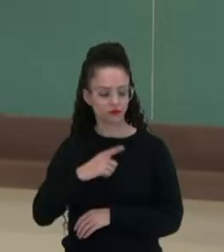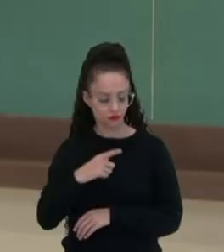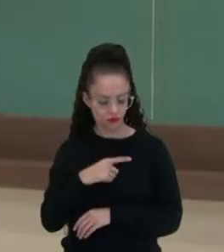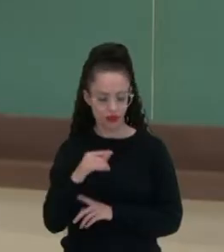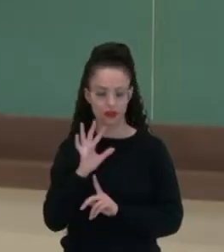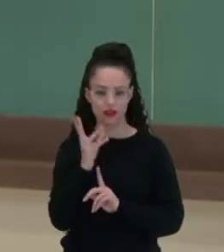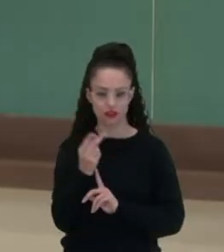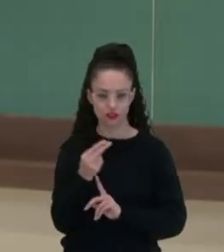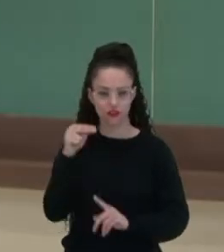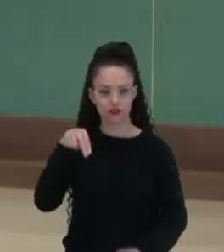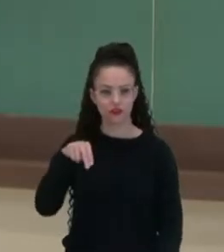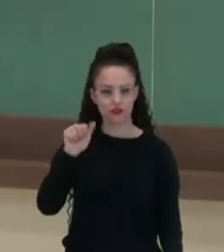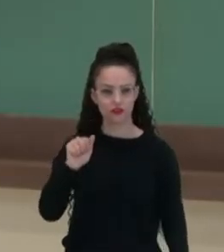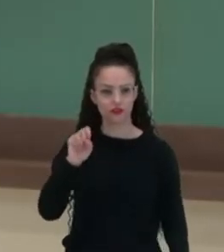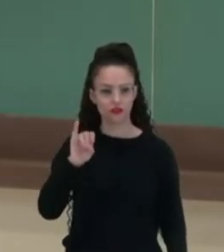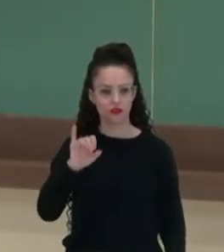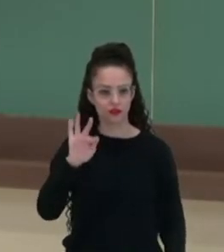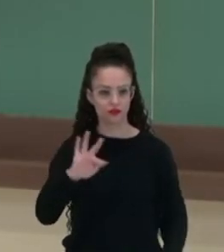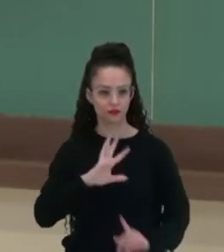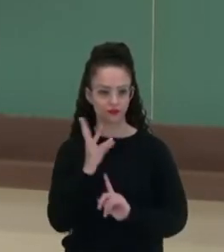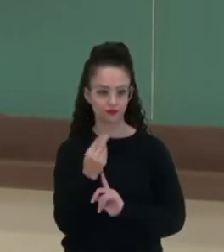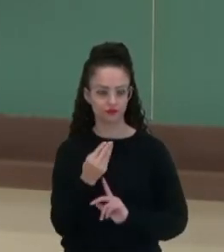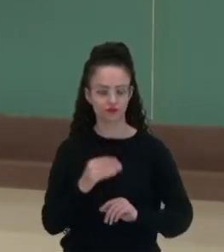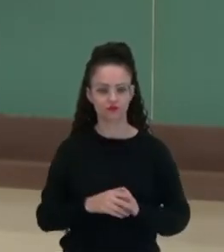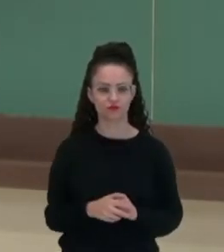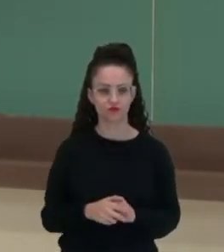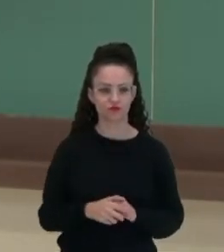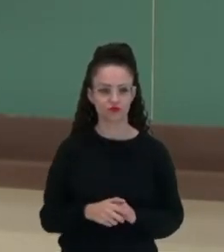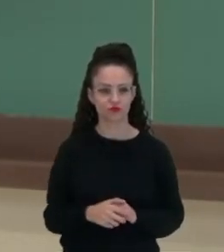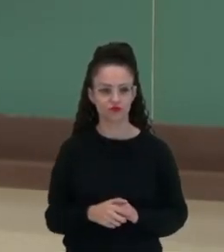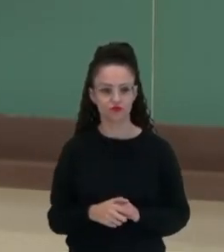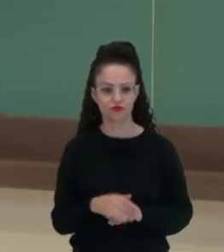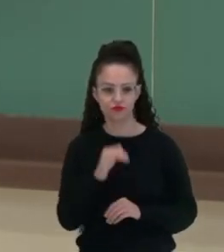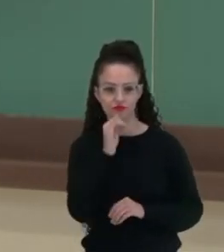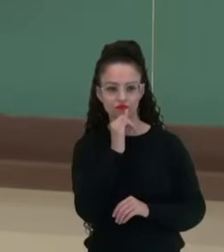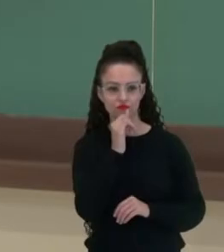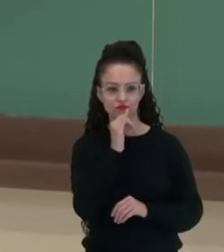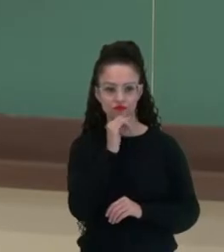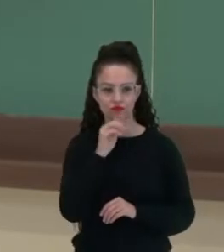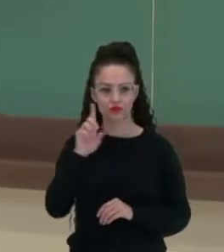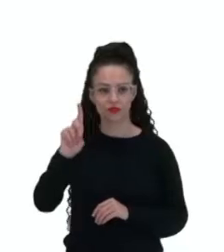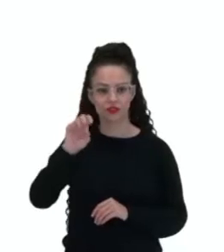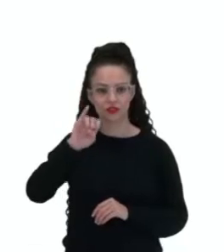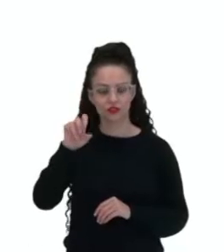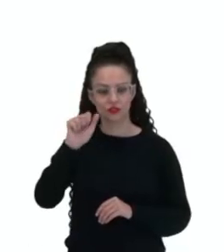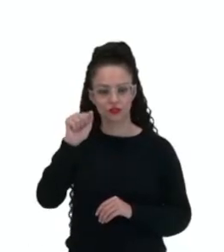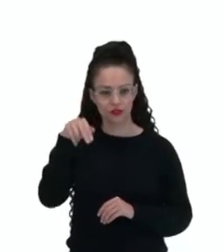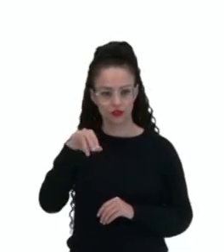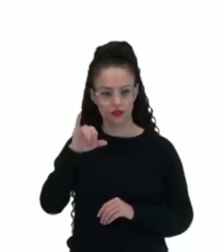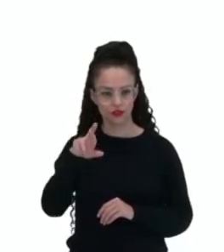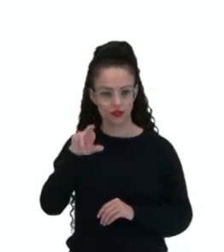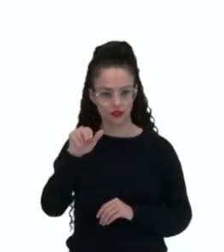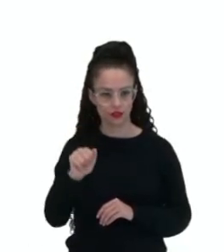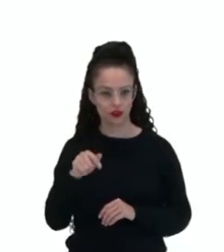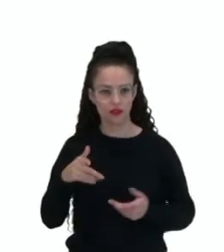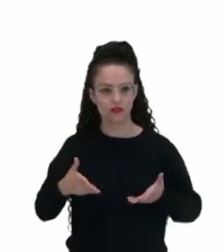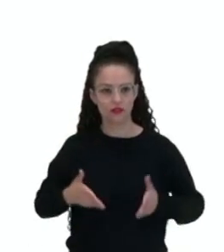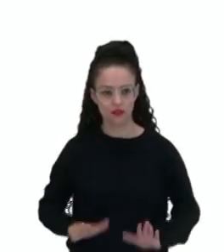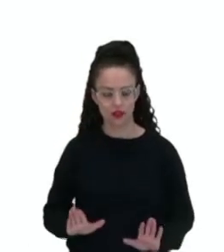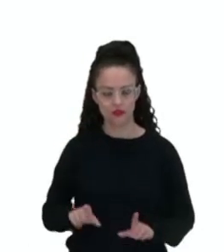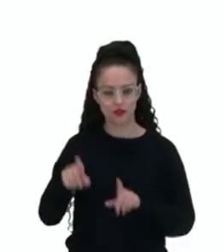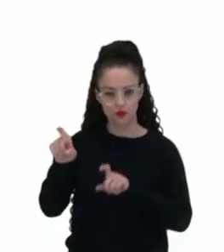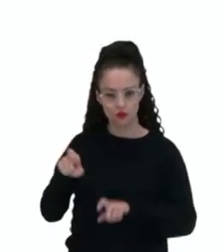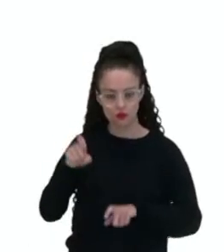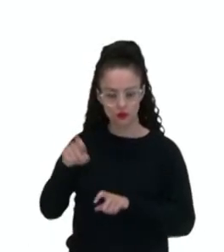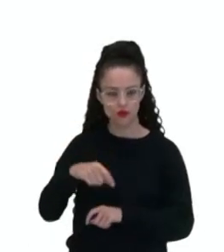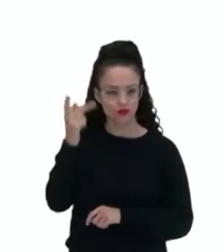artistas de arte naif, né? Então, olha só, um exemplo, né, de Janira da Mota e Silva, nasceu no interior de São